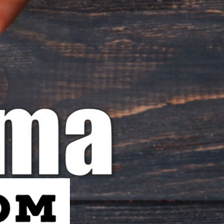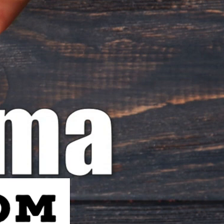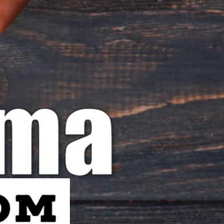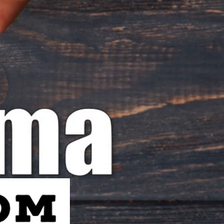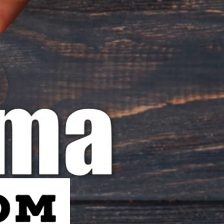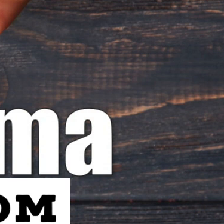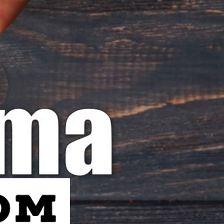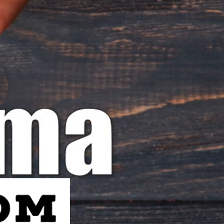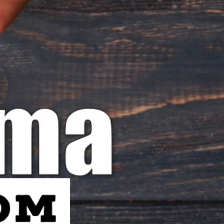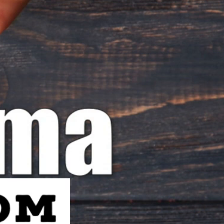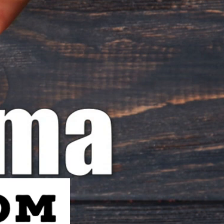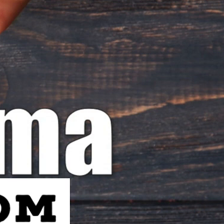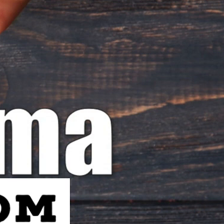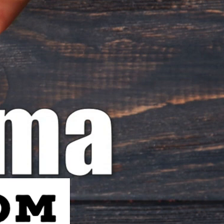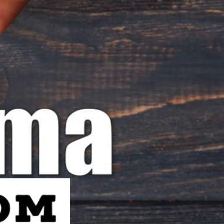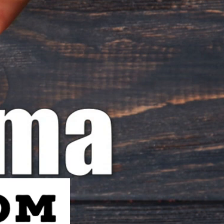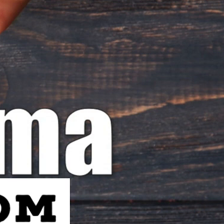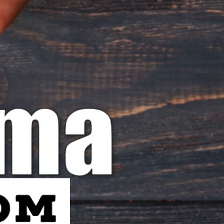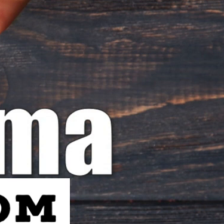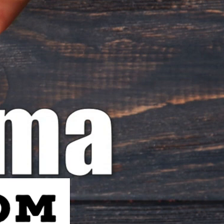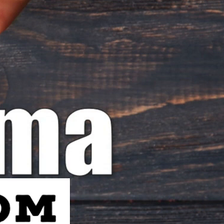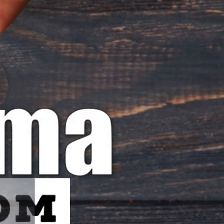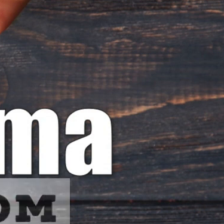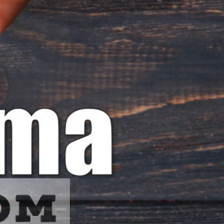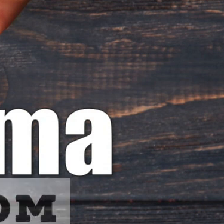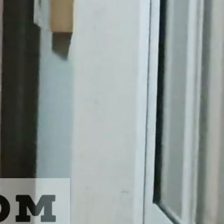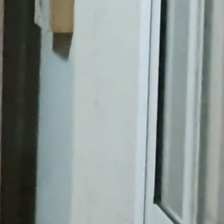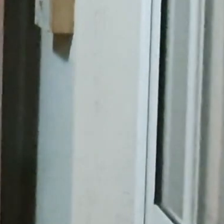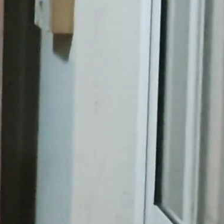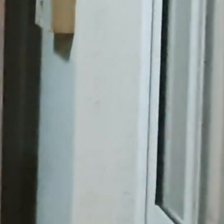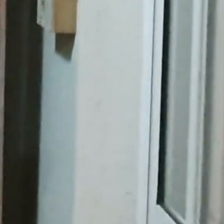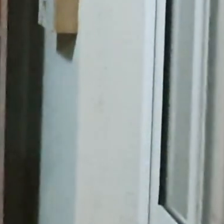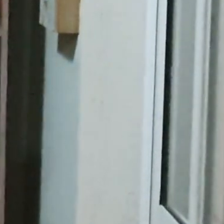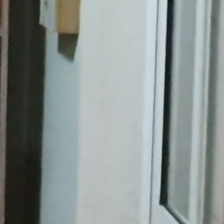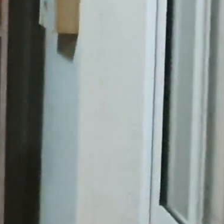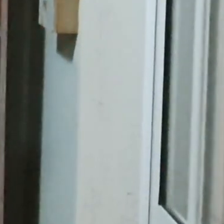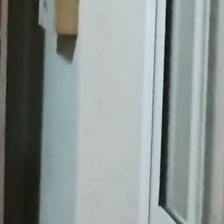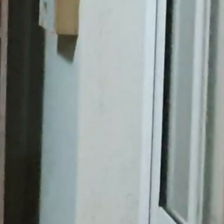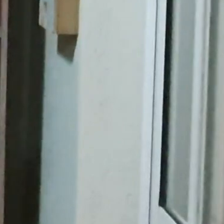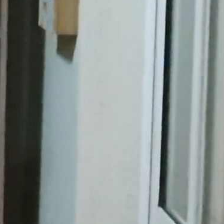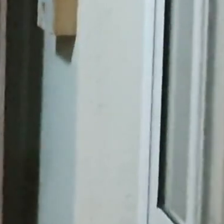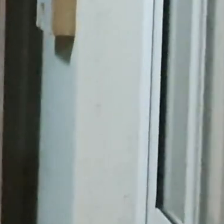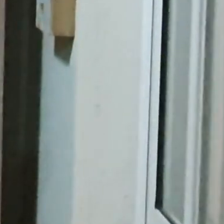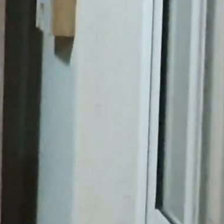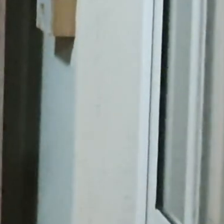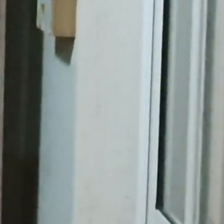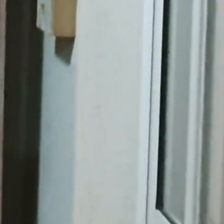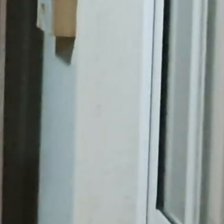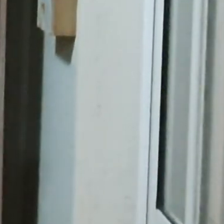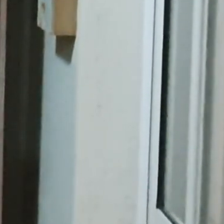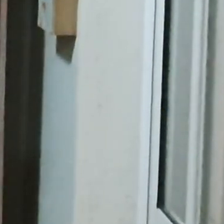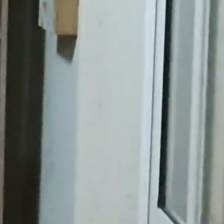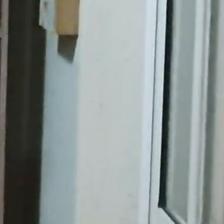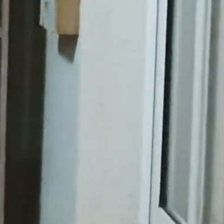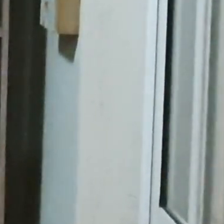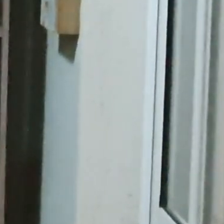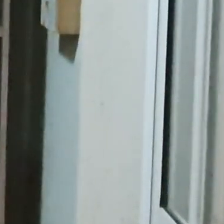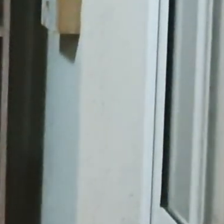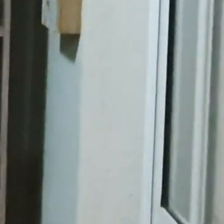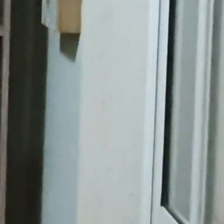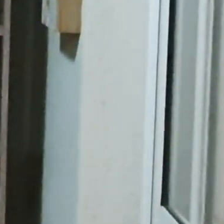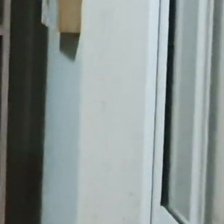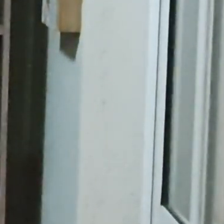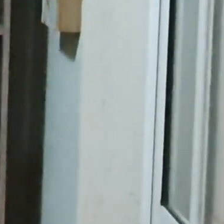dores emocionais com doenças da alma com dependência química com sexualidade espiritualidade com famílias e filhos doentes entra lá